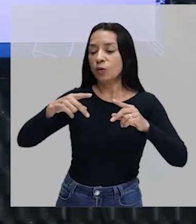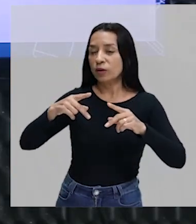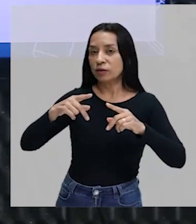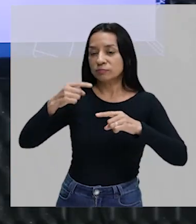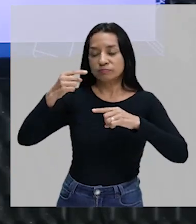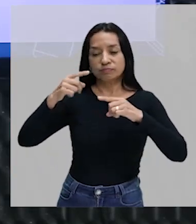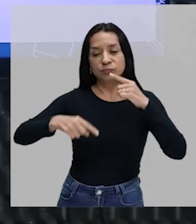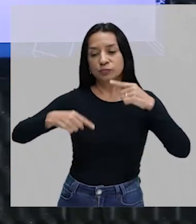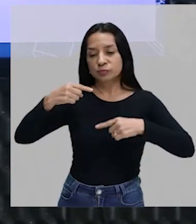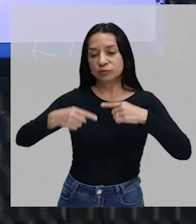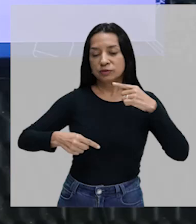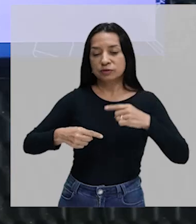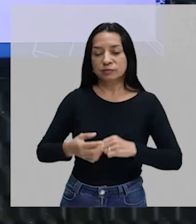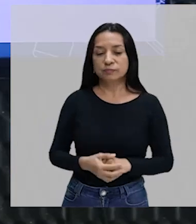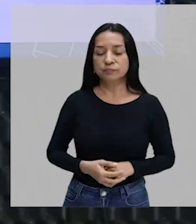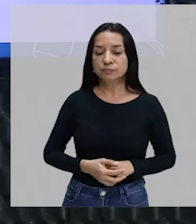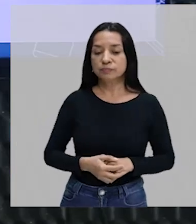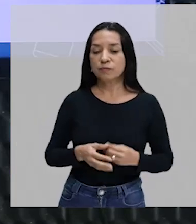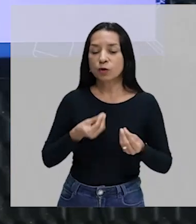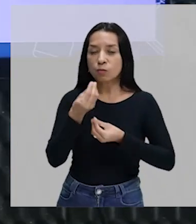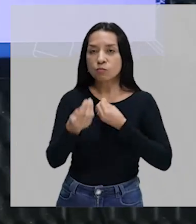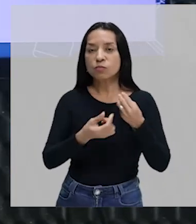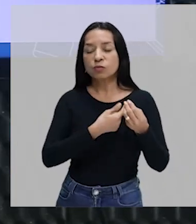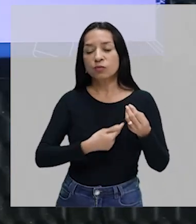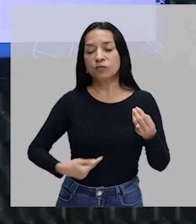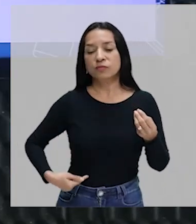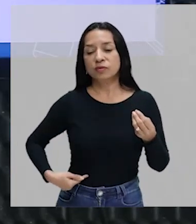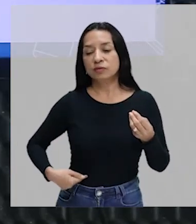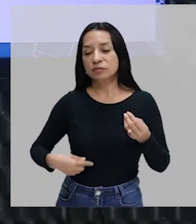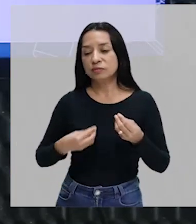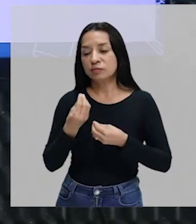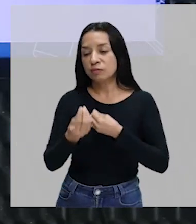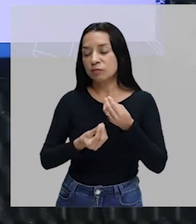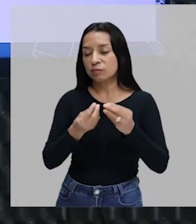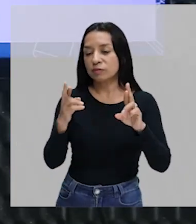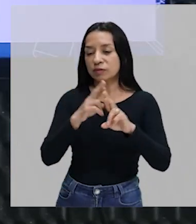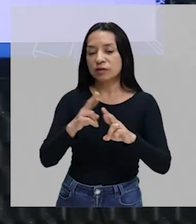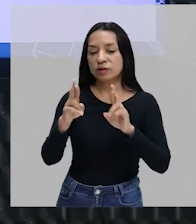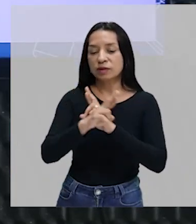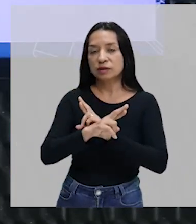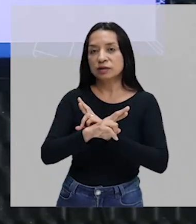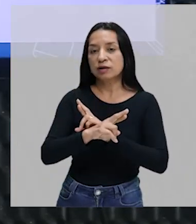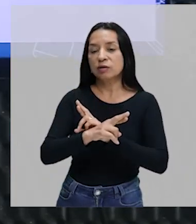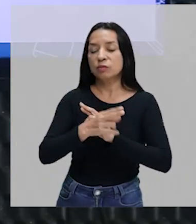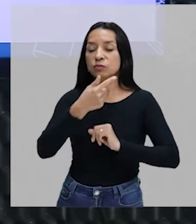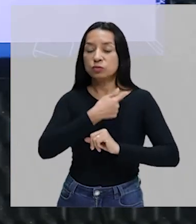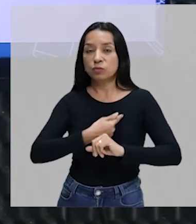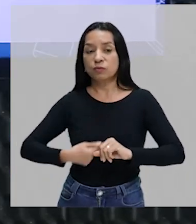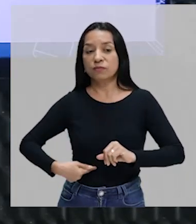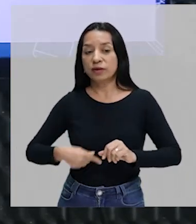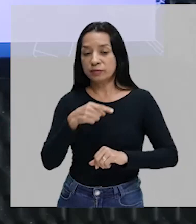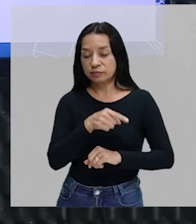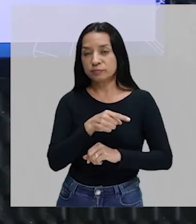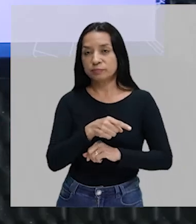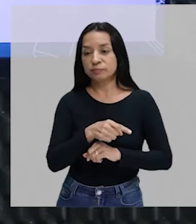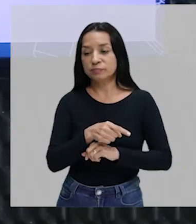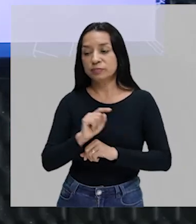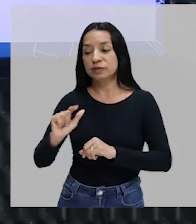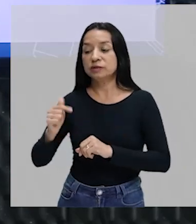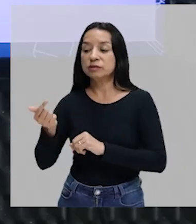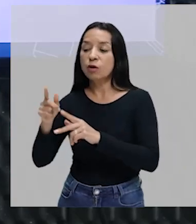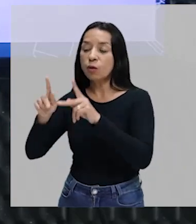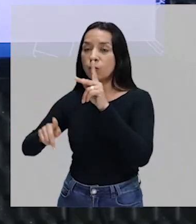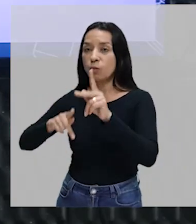governo é o meio pelo qual é instituída a relação entre os governantes e os governados